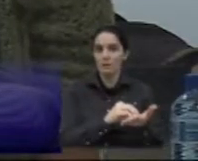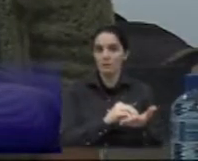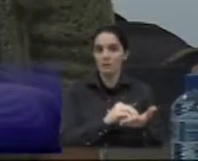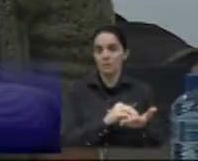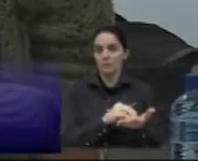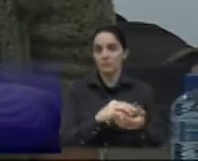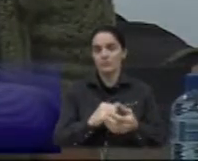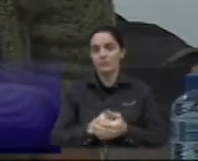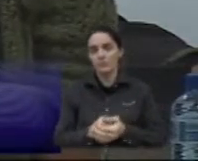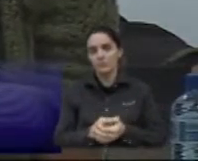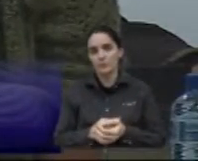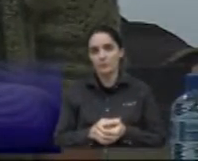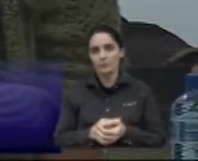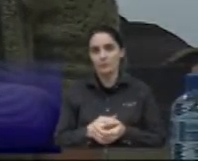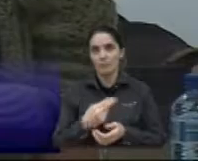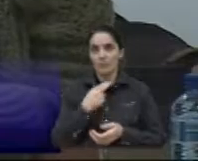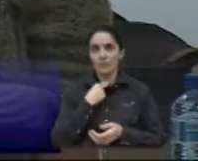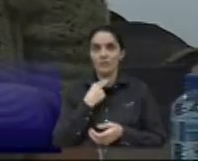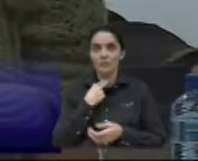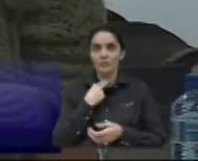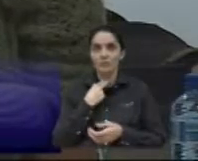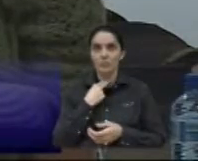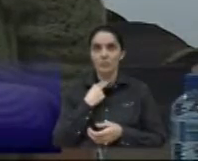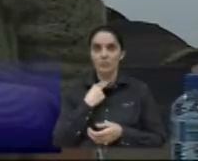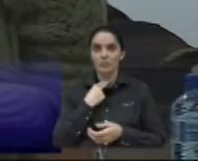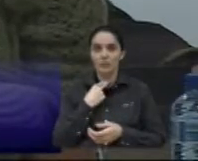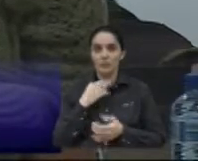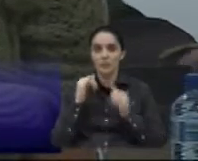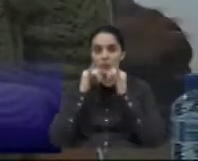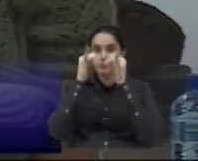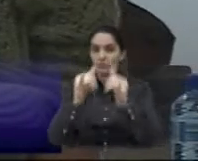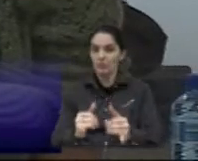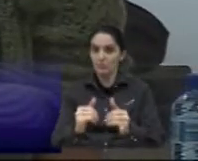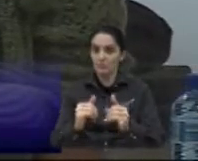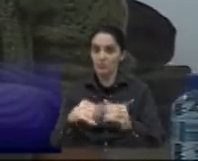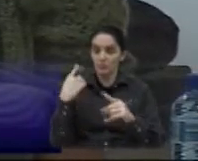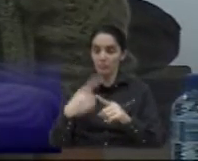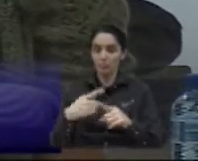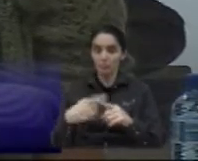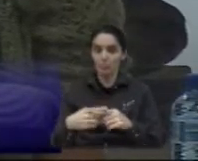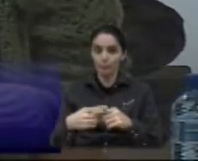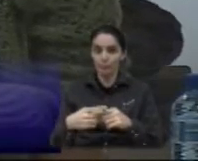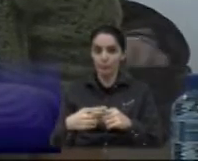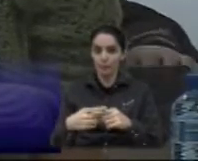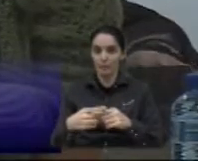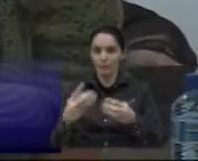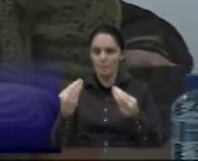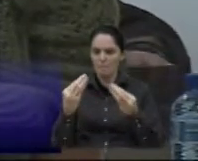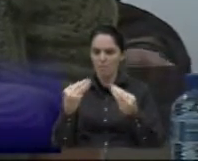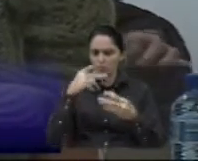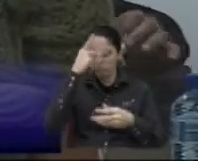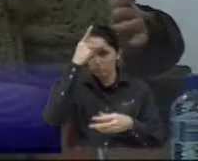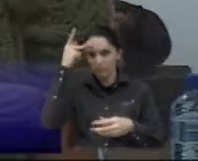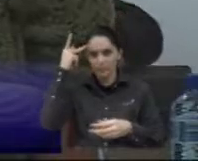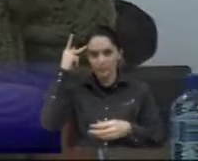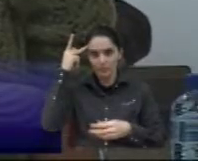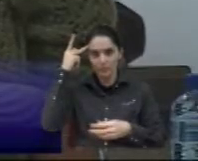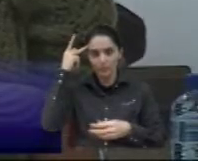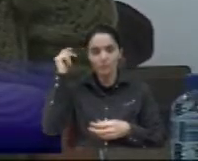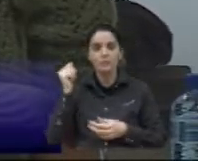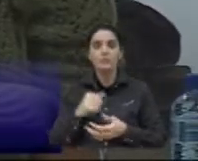assim exatamente nas campanhas, porque é complicado atender um número grande de pessoas, embora